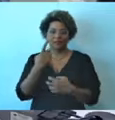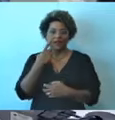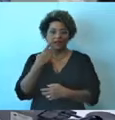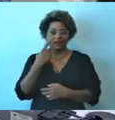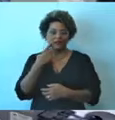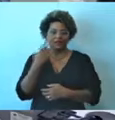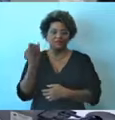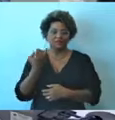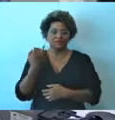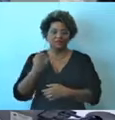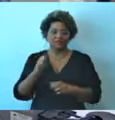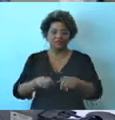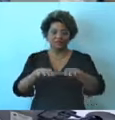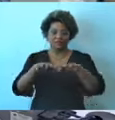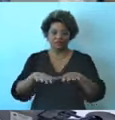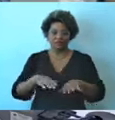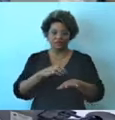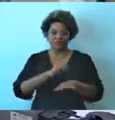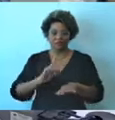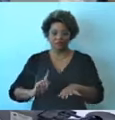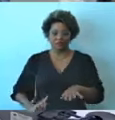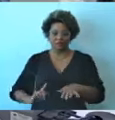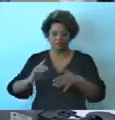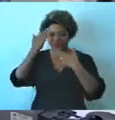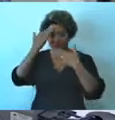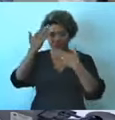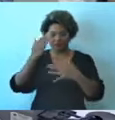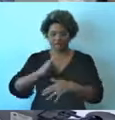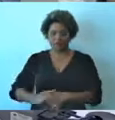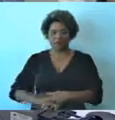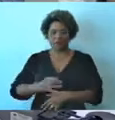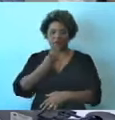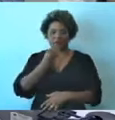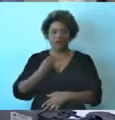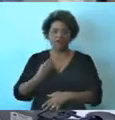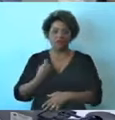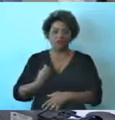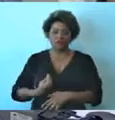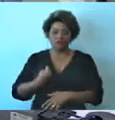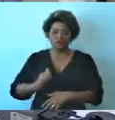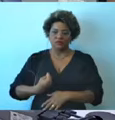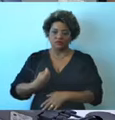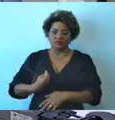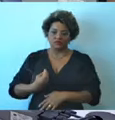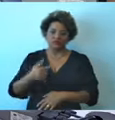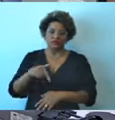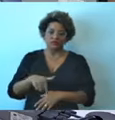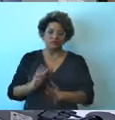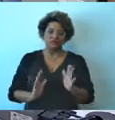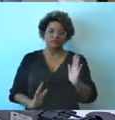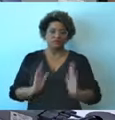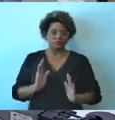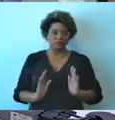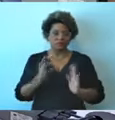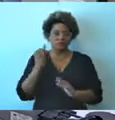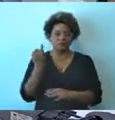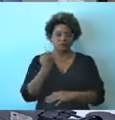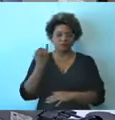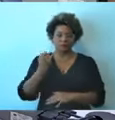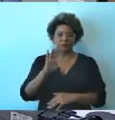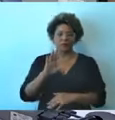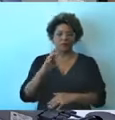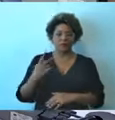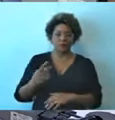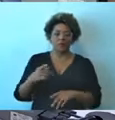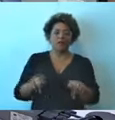pública. Primeiramente, eu quero agradecer a oportunidade de participar desse momento aqui tão importante para a nossa cidade e para os